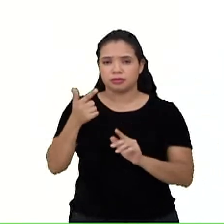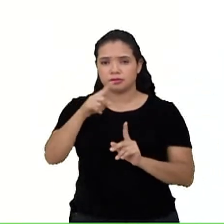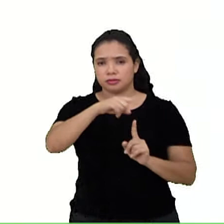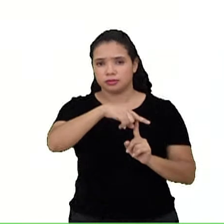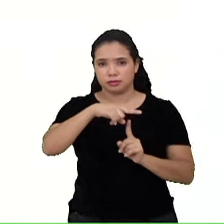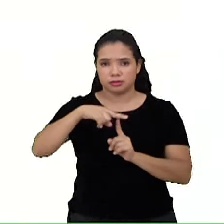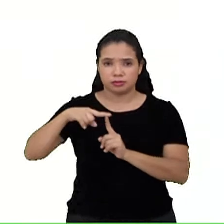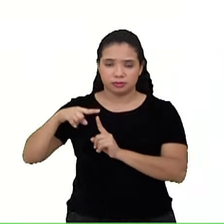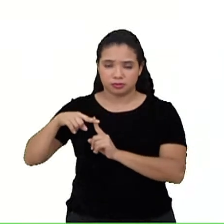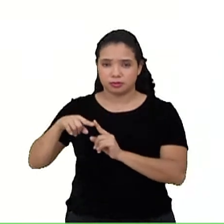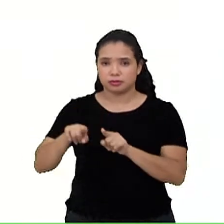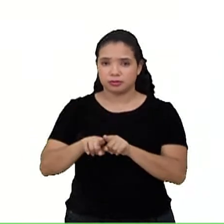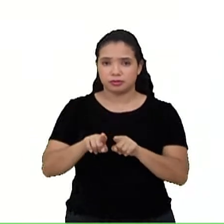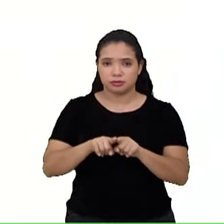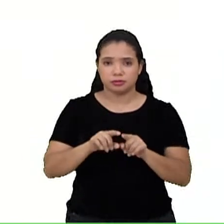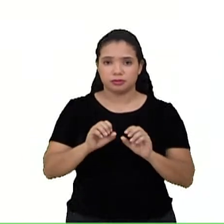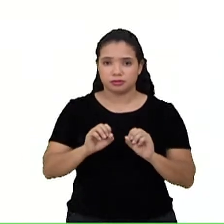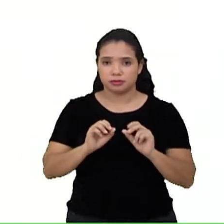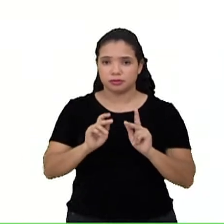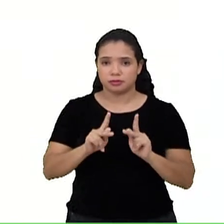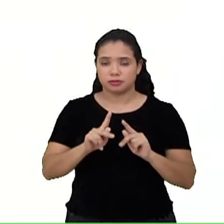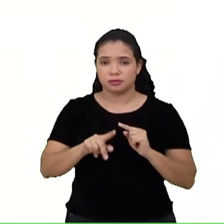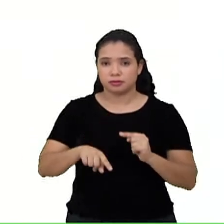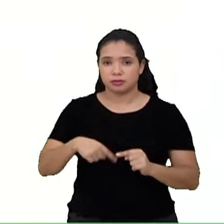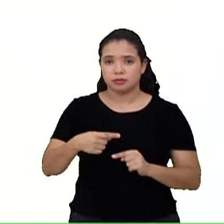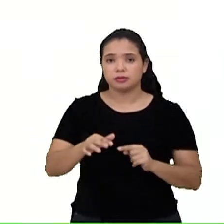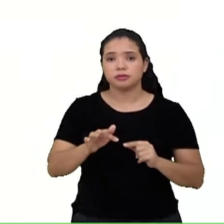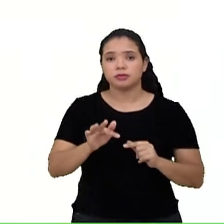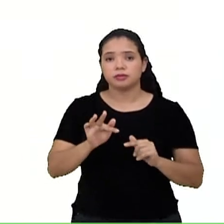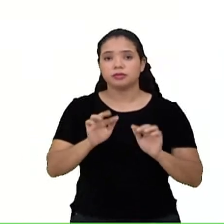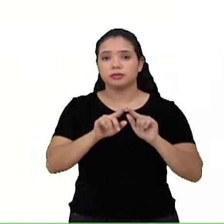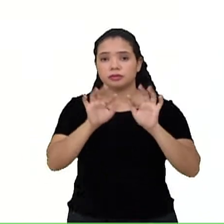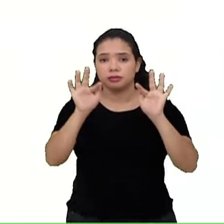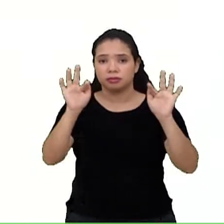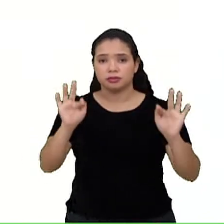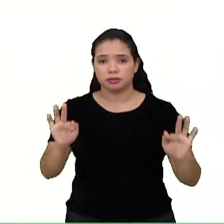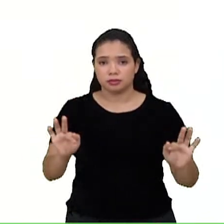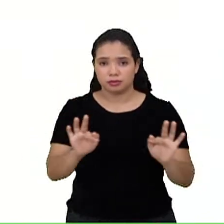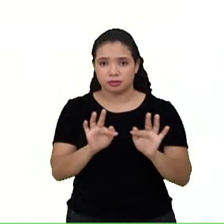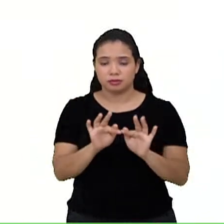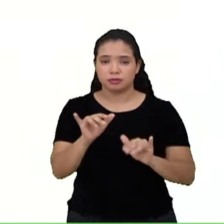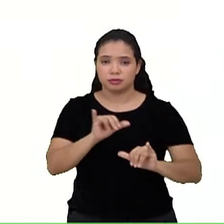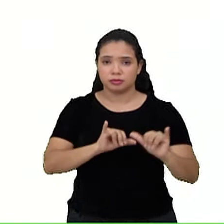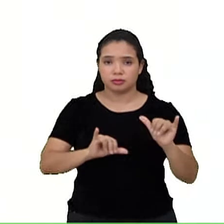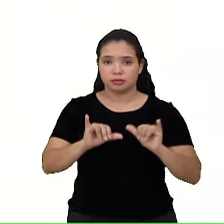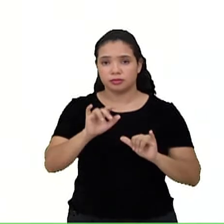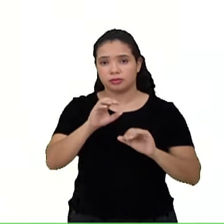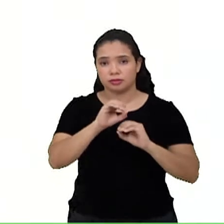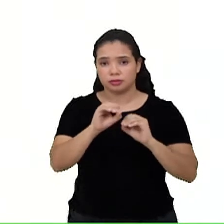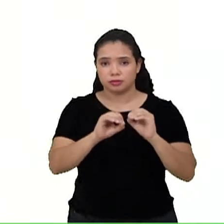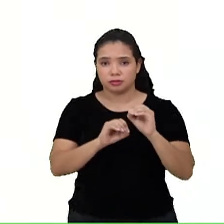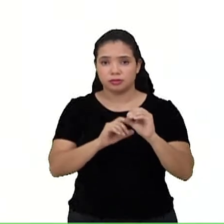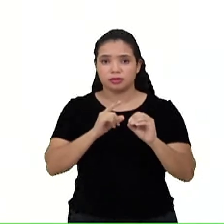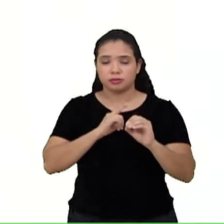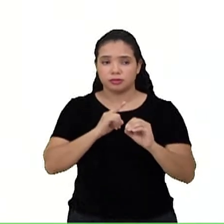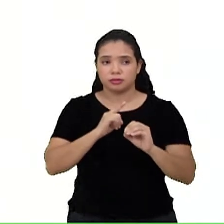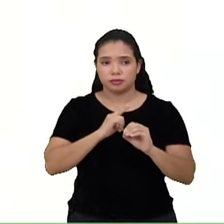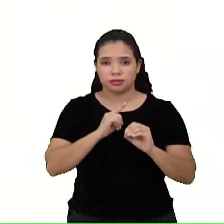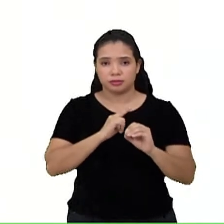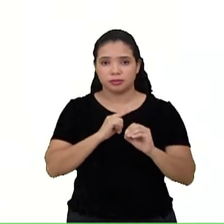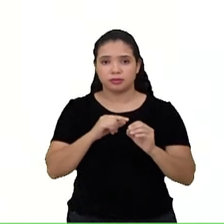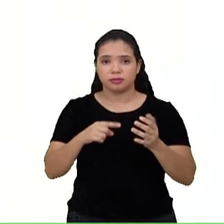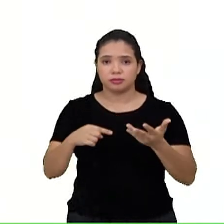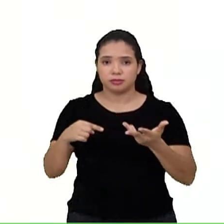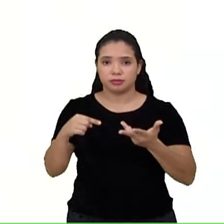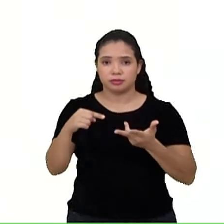das fórmulas também, daqui a pouco, tá? Na fórmula que representa a molécula de uma substância, são colocados os símbolos dos elementos que